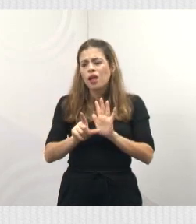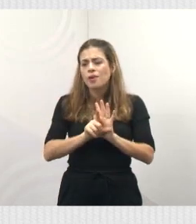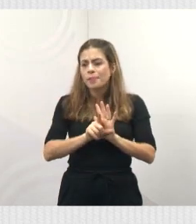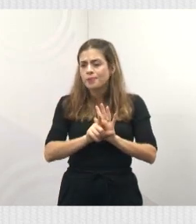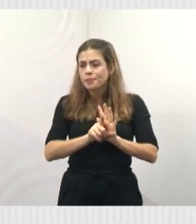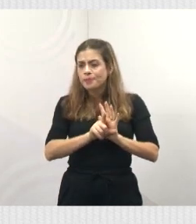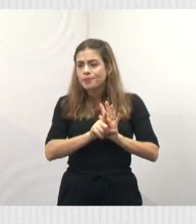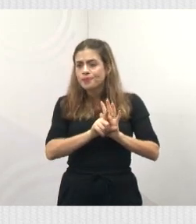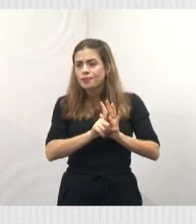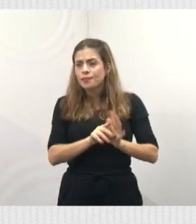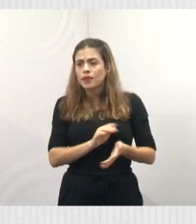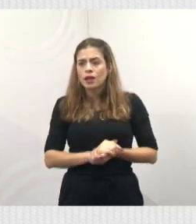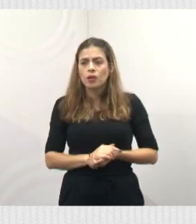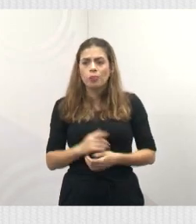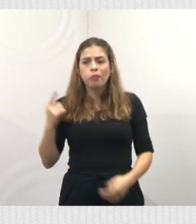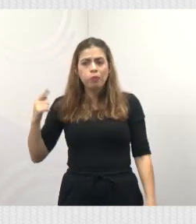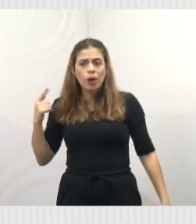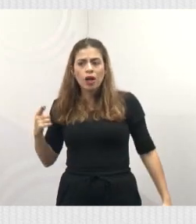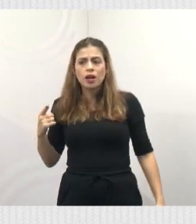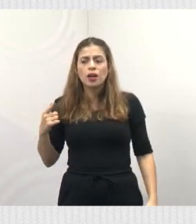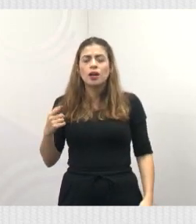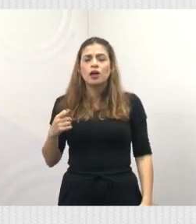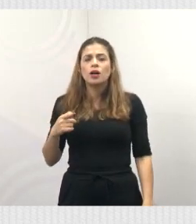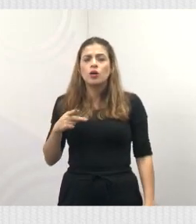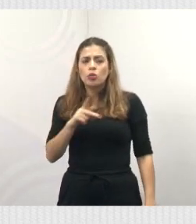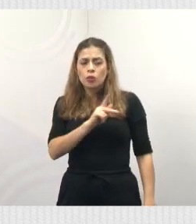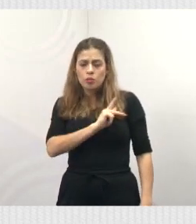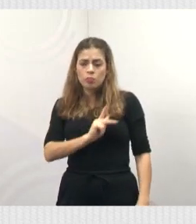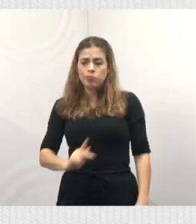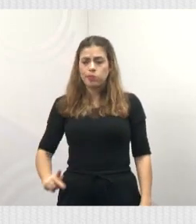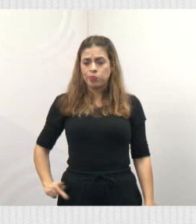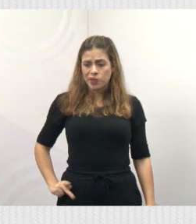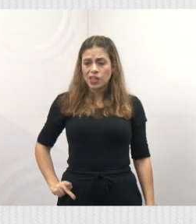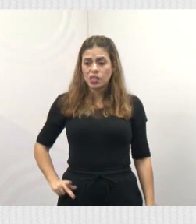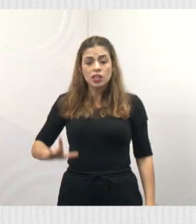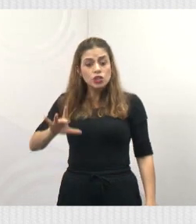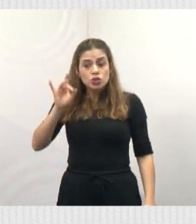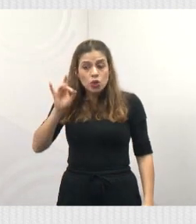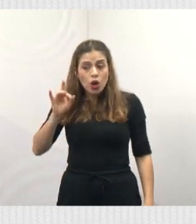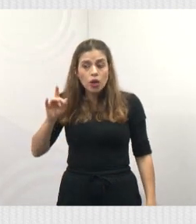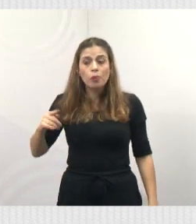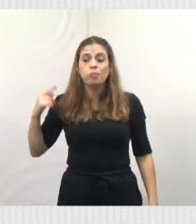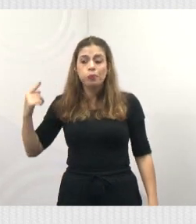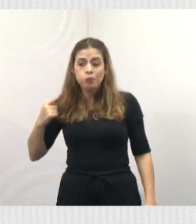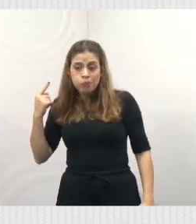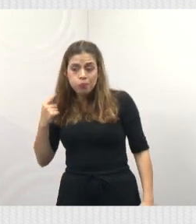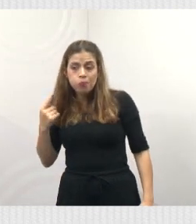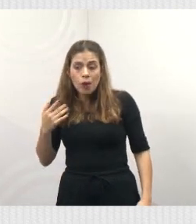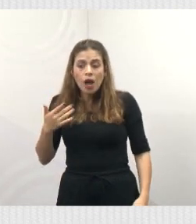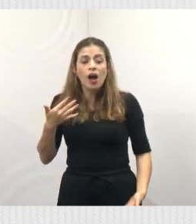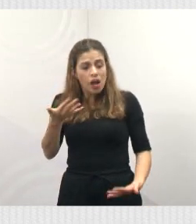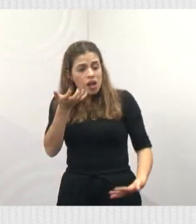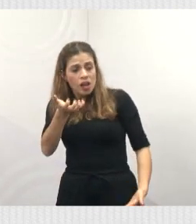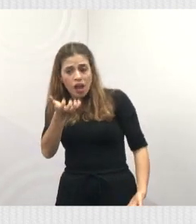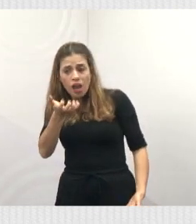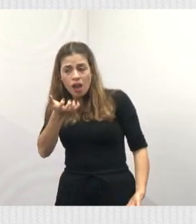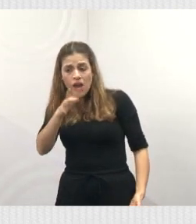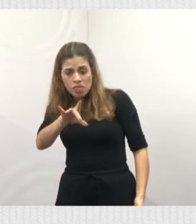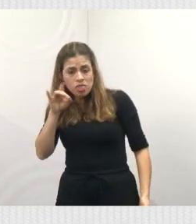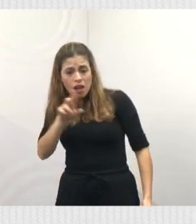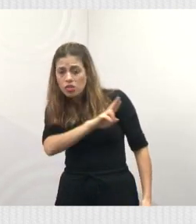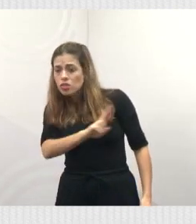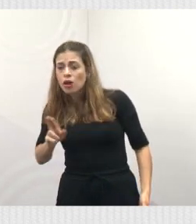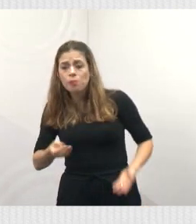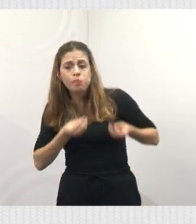União, o presidente da República escolhe livre. Escolhe qualquer advogado que ele entenda que preenche os requisitos e nomeia.